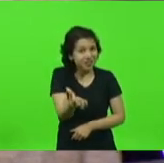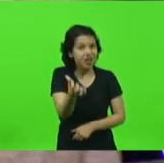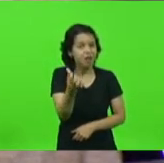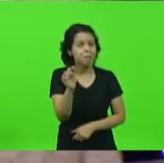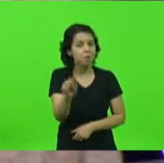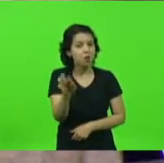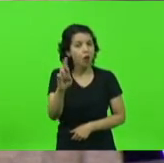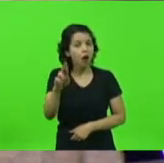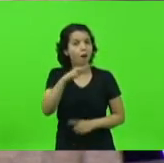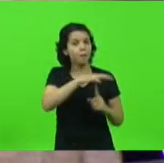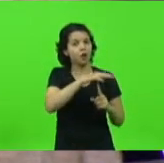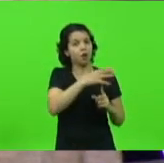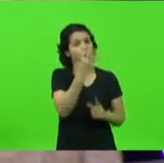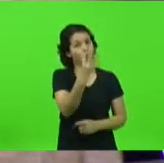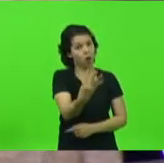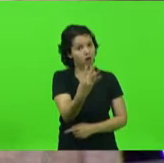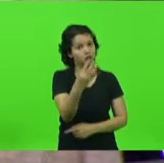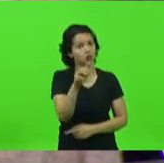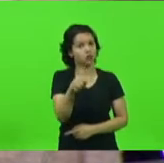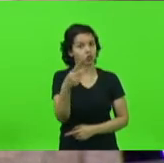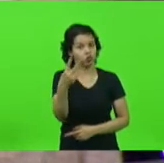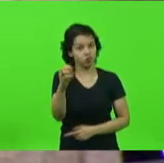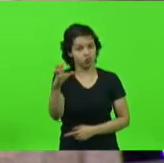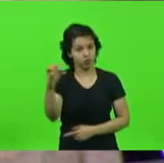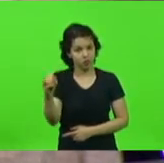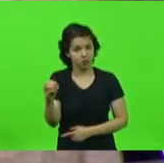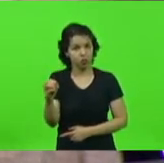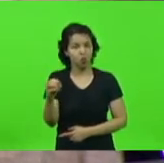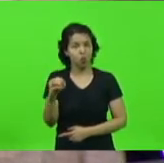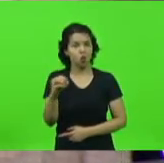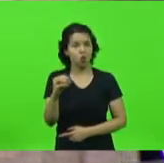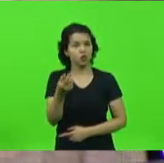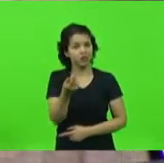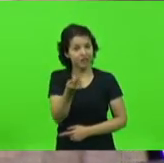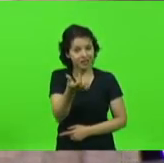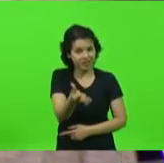é de R$4.200. O salário que é de